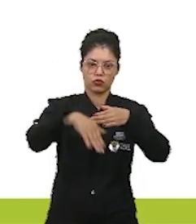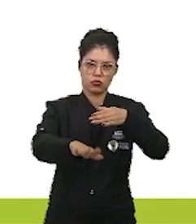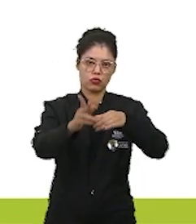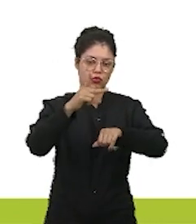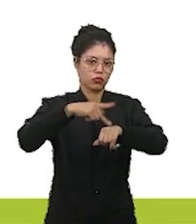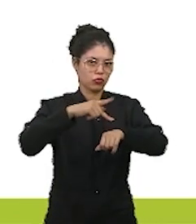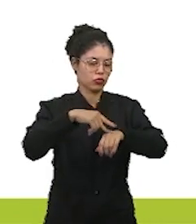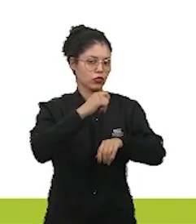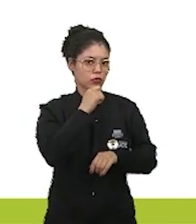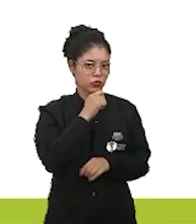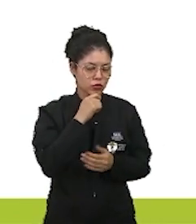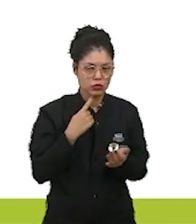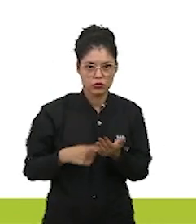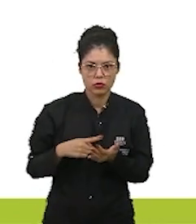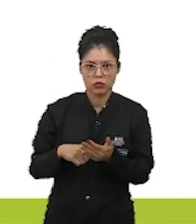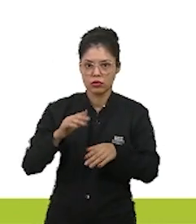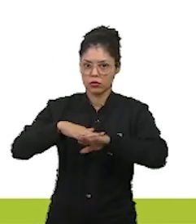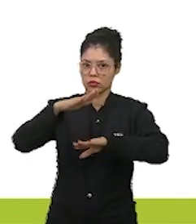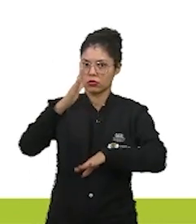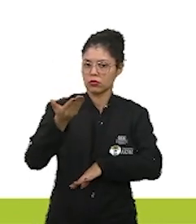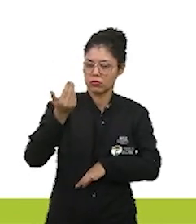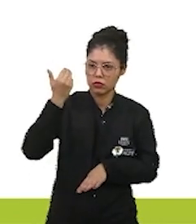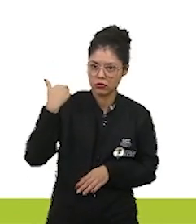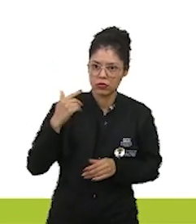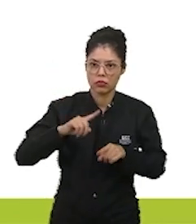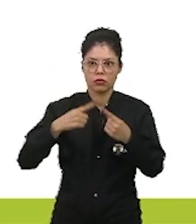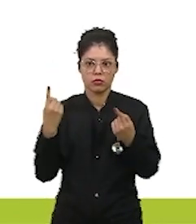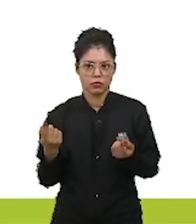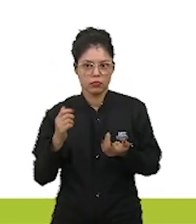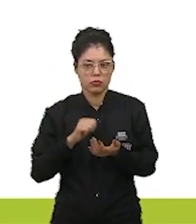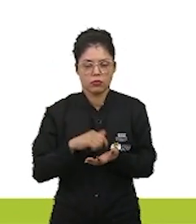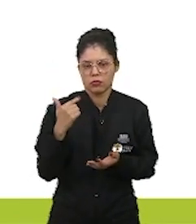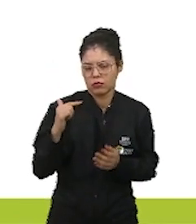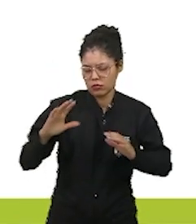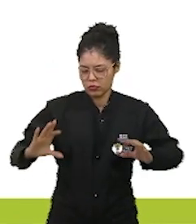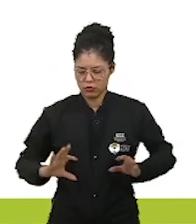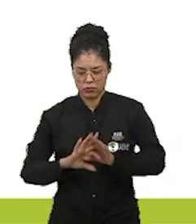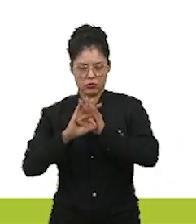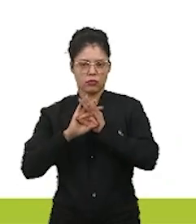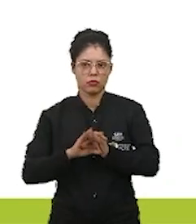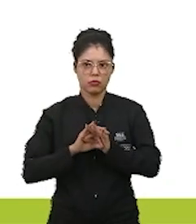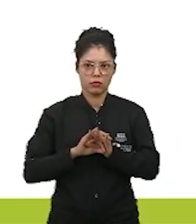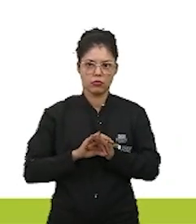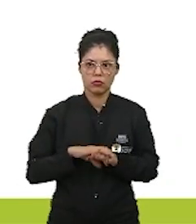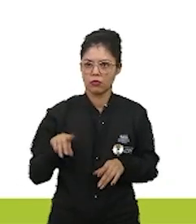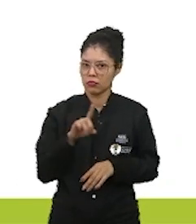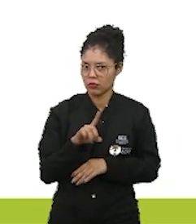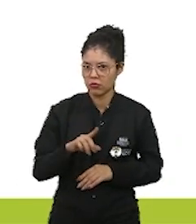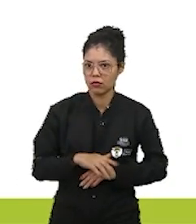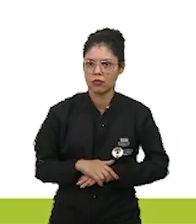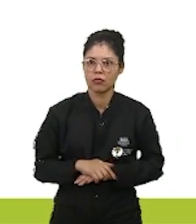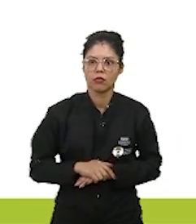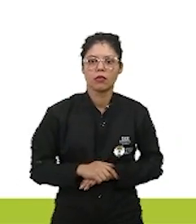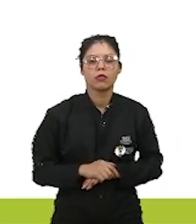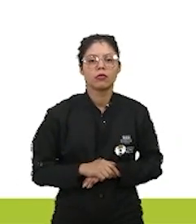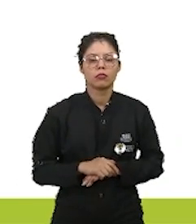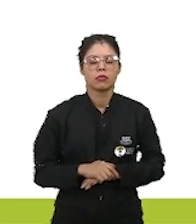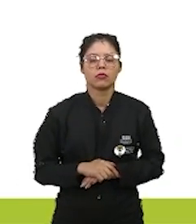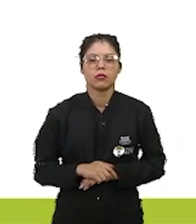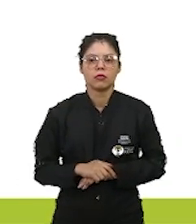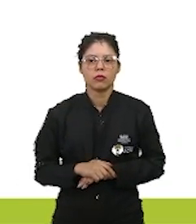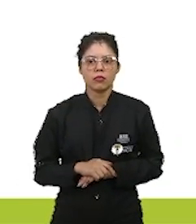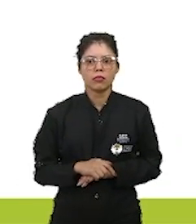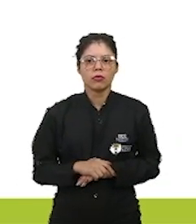que é considerada aí as mais antigas, mas não tem essa relação com a era pré-cambriana, aí não é de